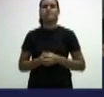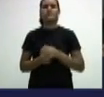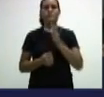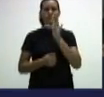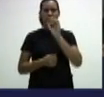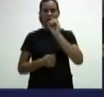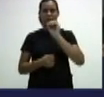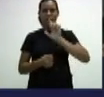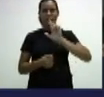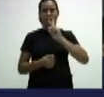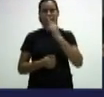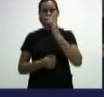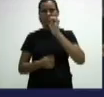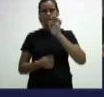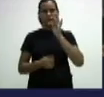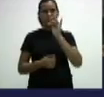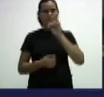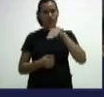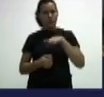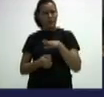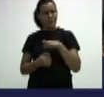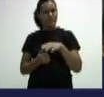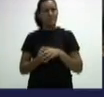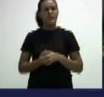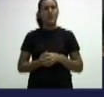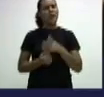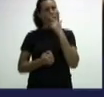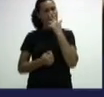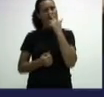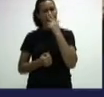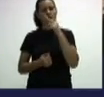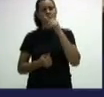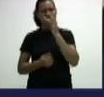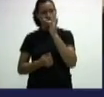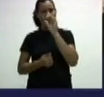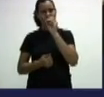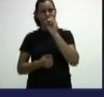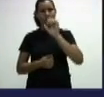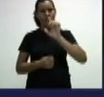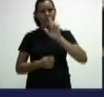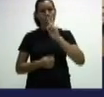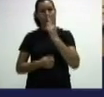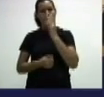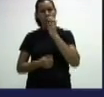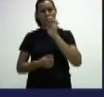jornal. É um folhetim, então, resgatando o início do jornal. É uma forma de folhetim.